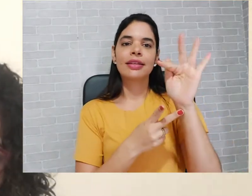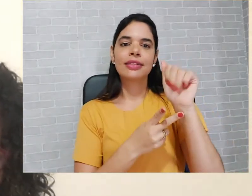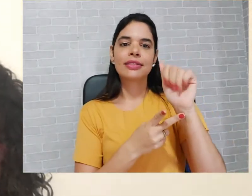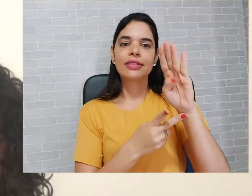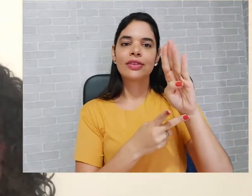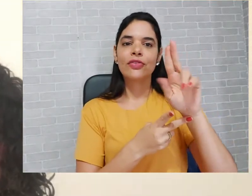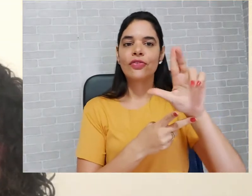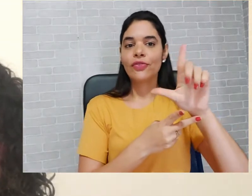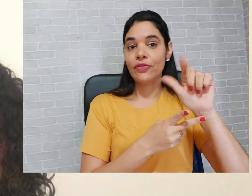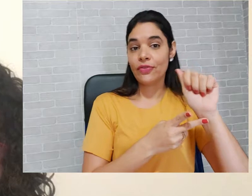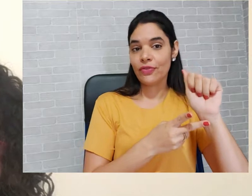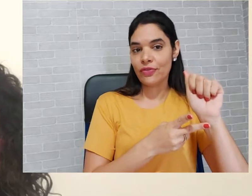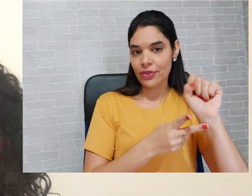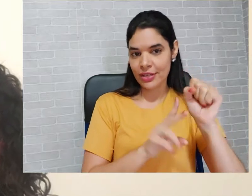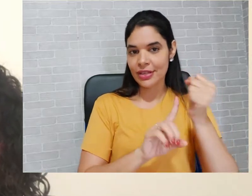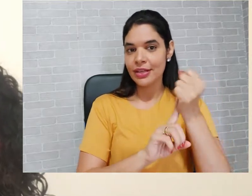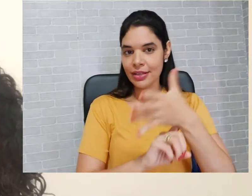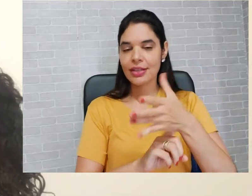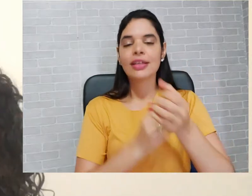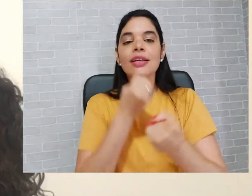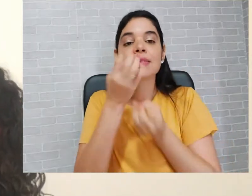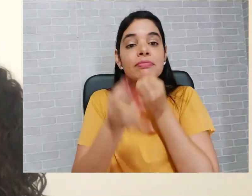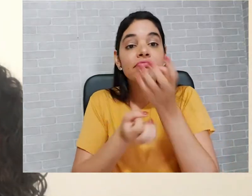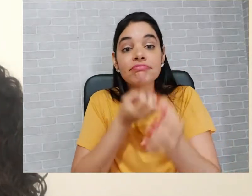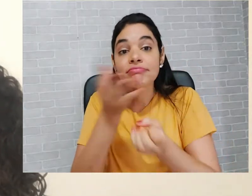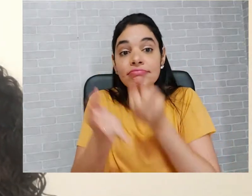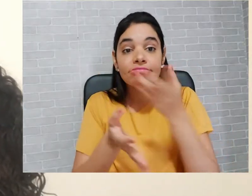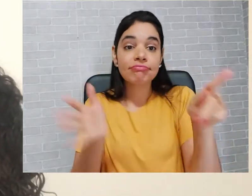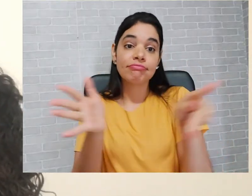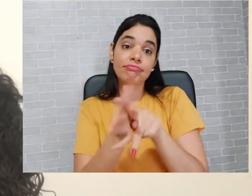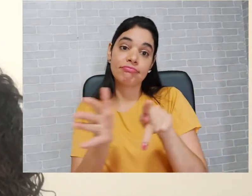fábulas e os contos folclóricos.